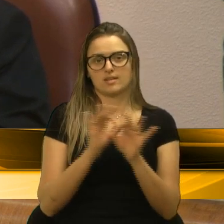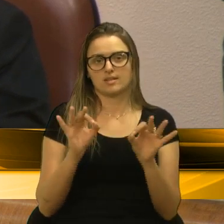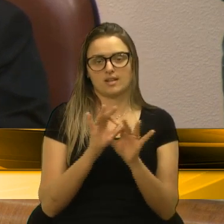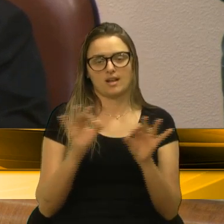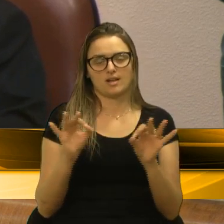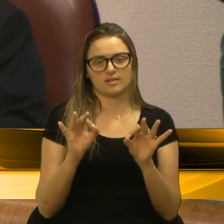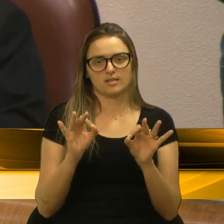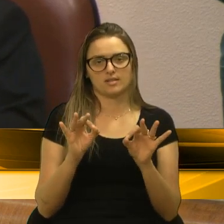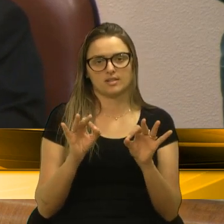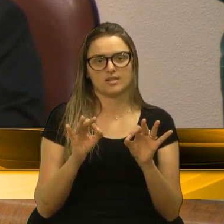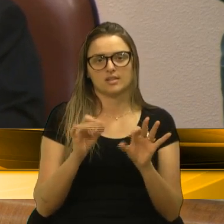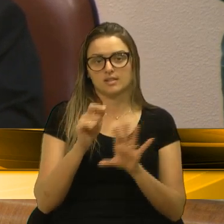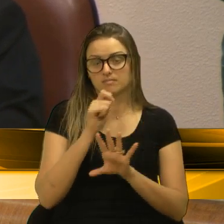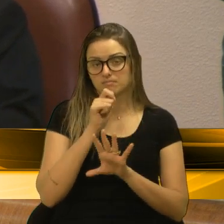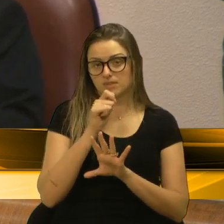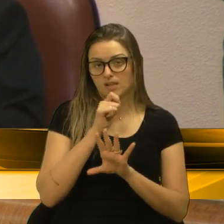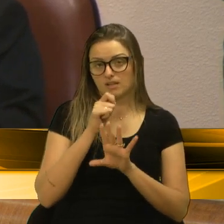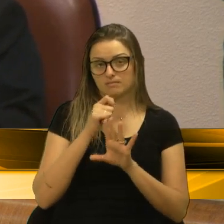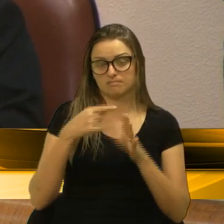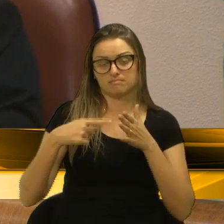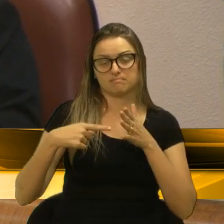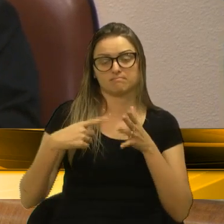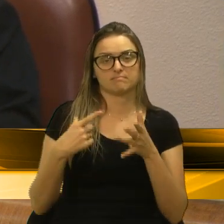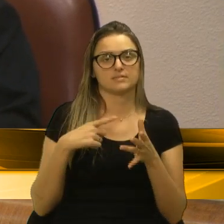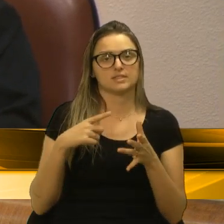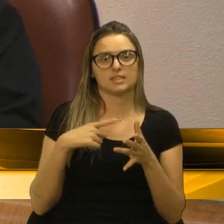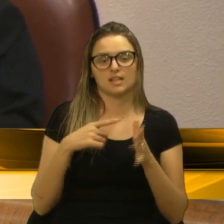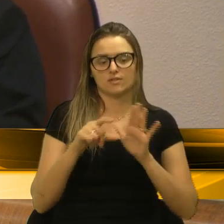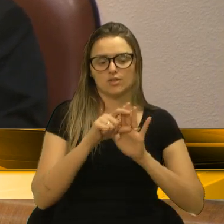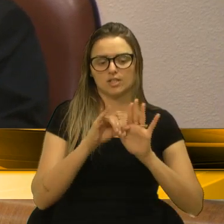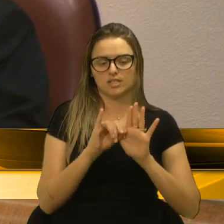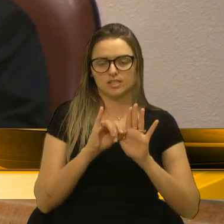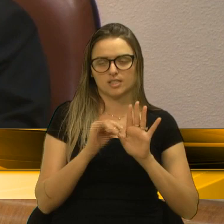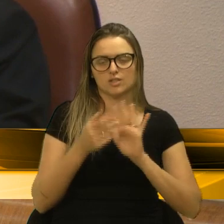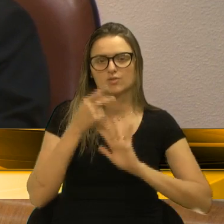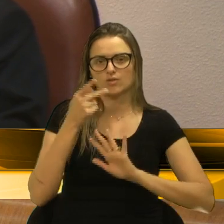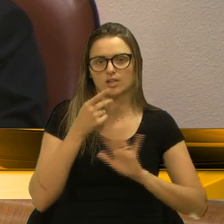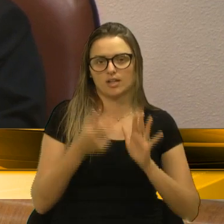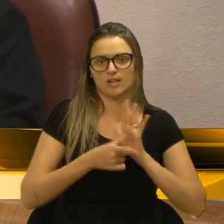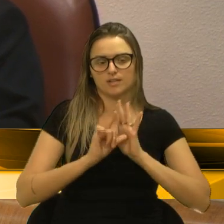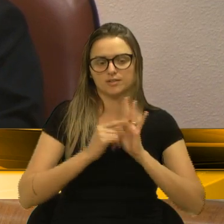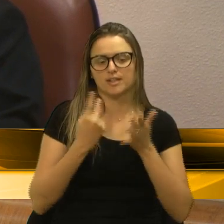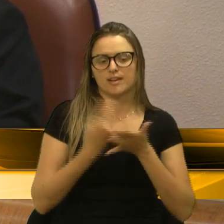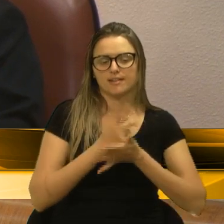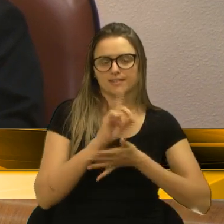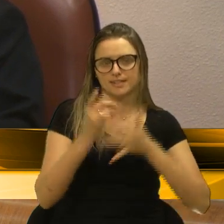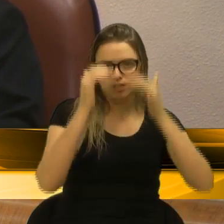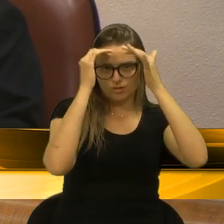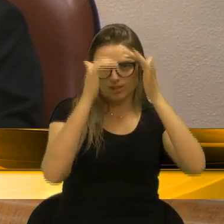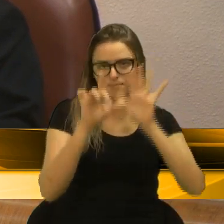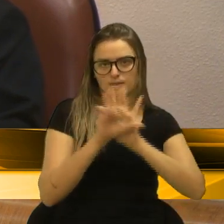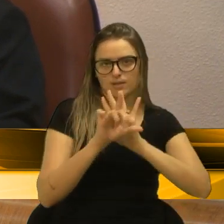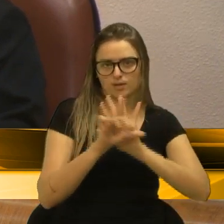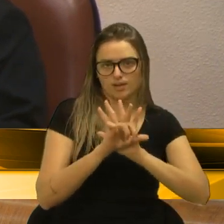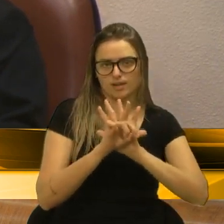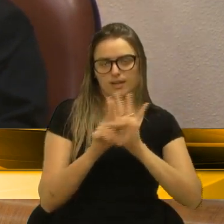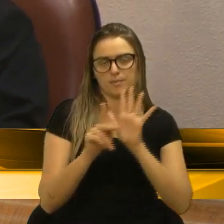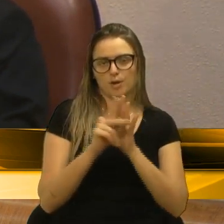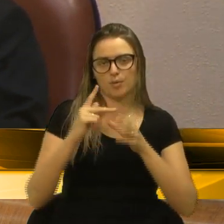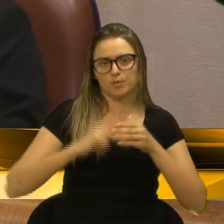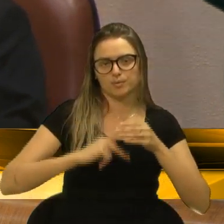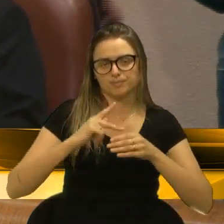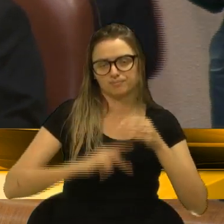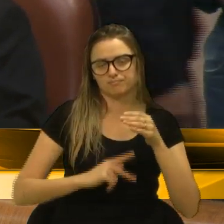possível verificar a afronta aos incisos citados, infrações políticas administrativas. Assim